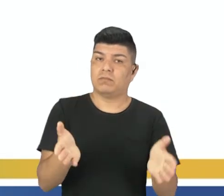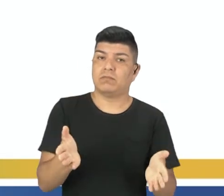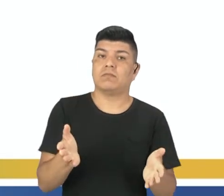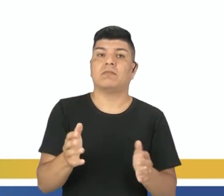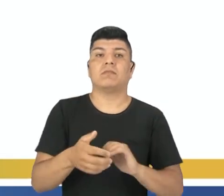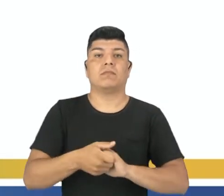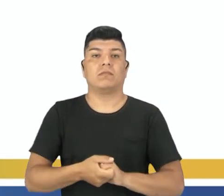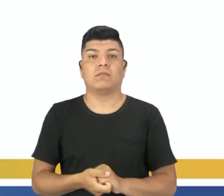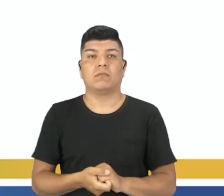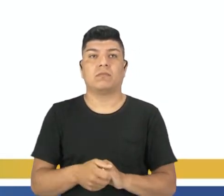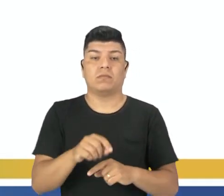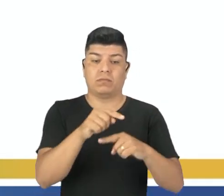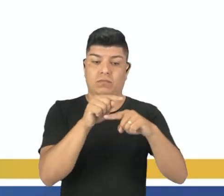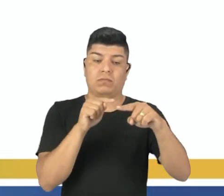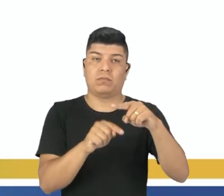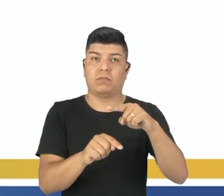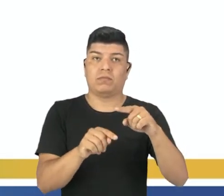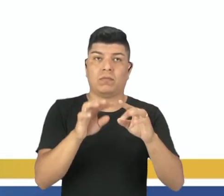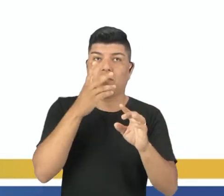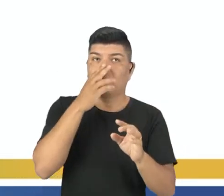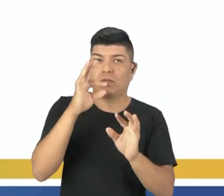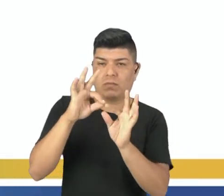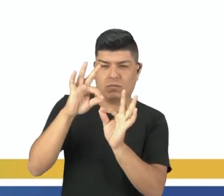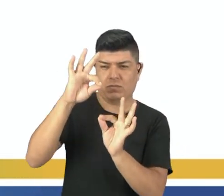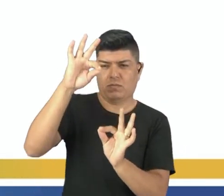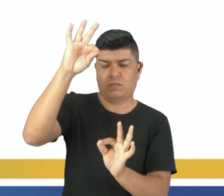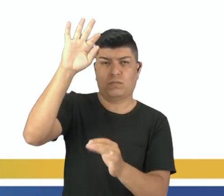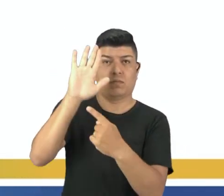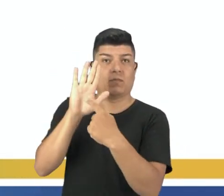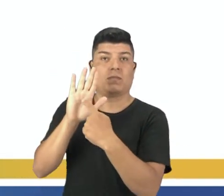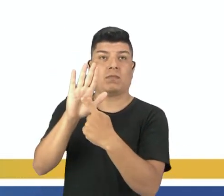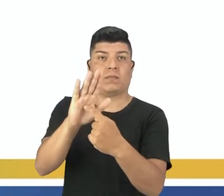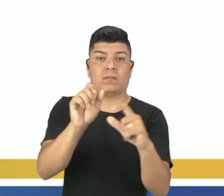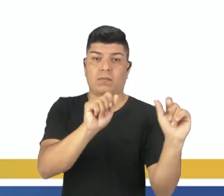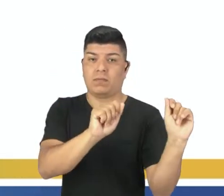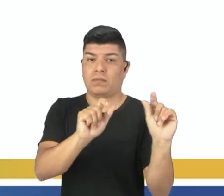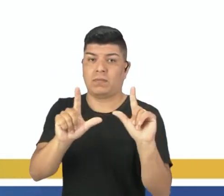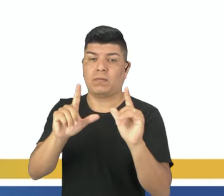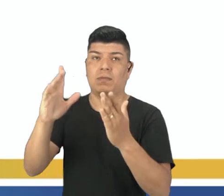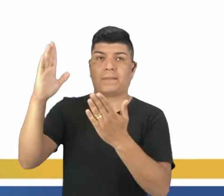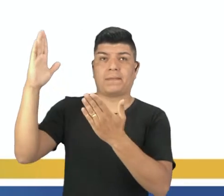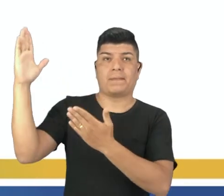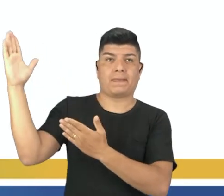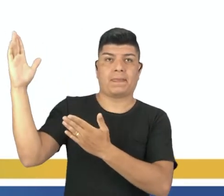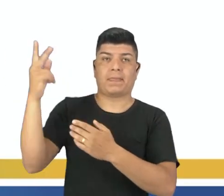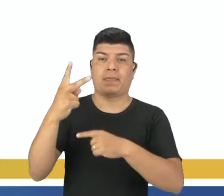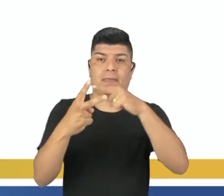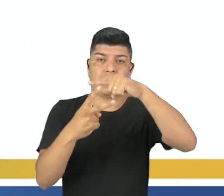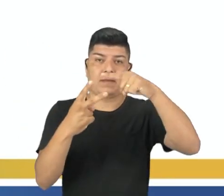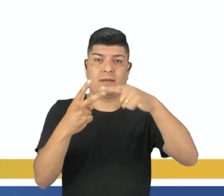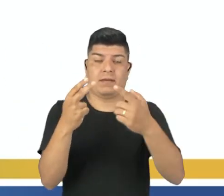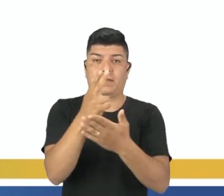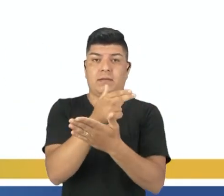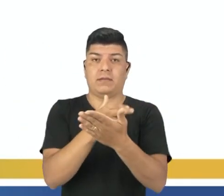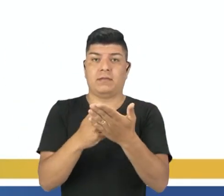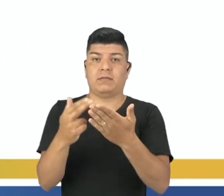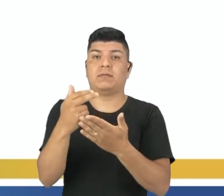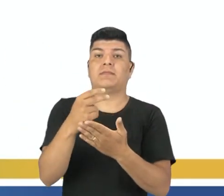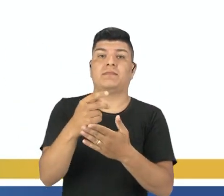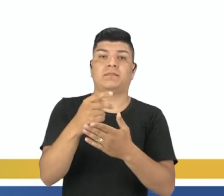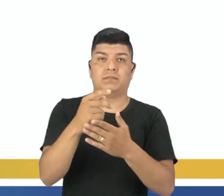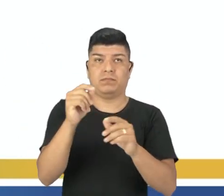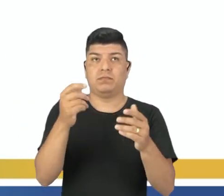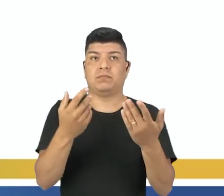Observe que Eu dividi aí com essa linha aí que apareceu agora para vocês essa figura em duas figuras então seria um